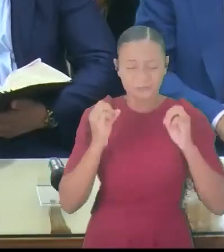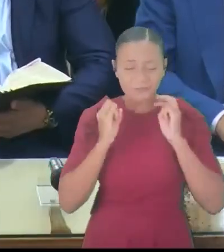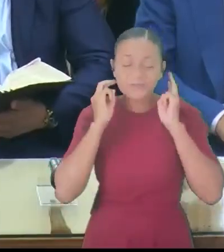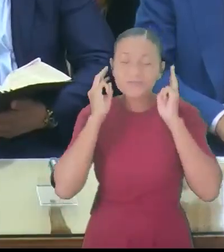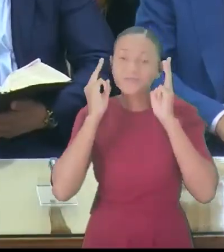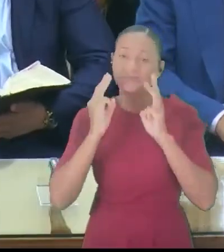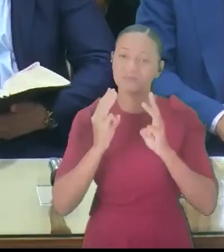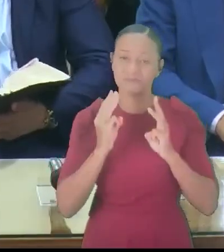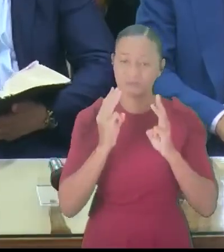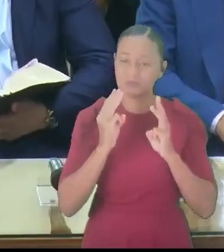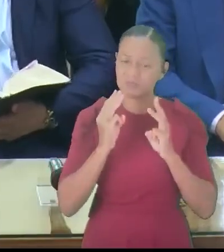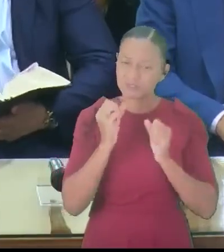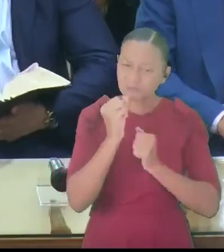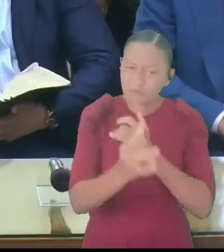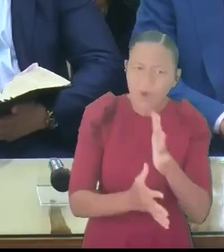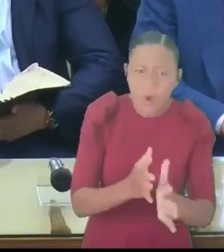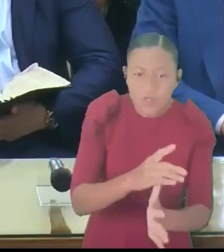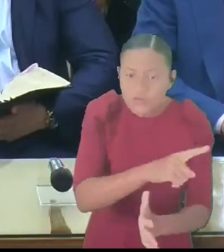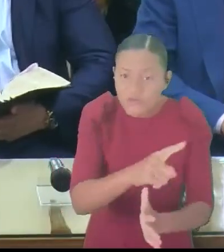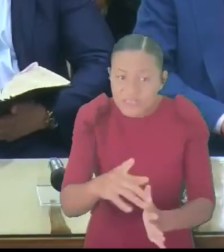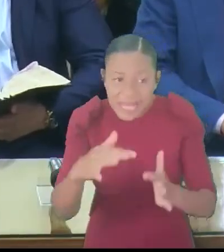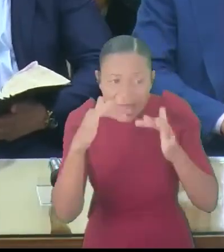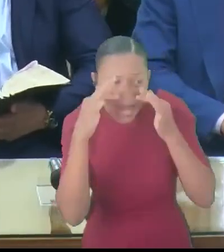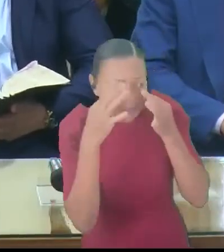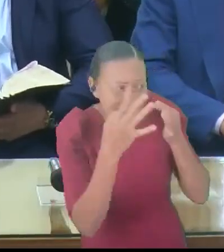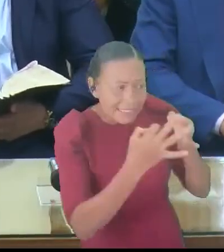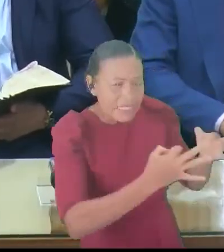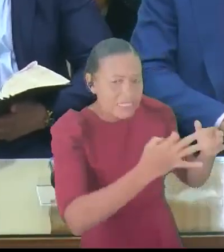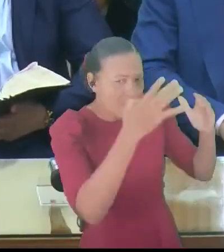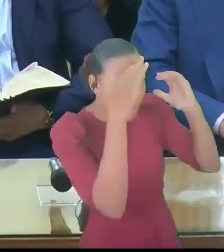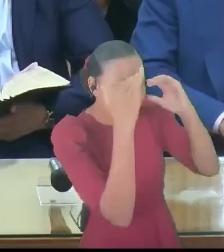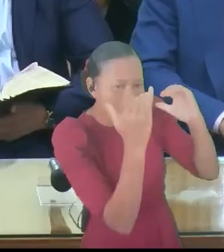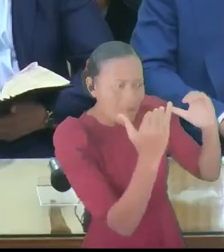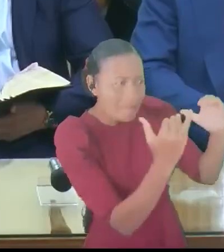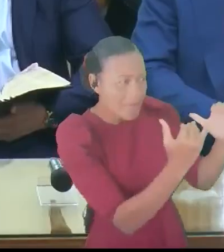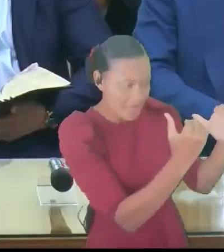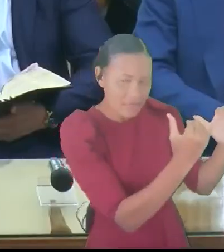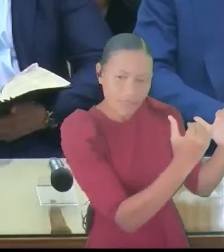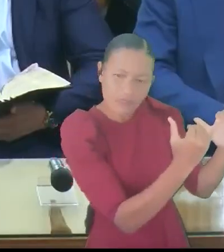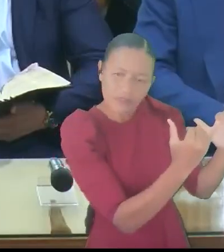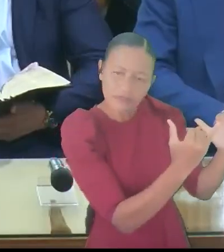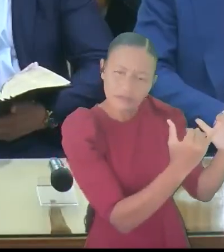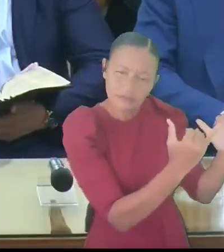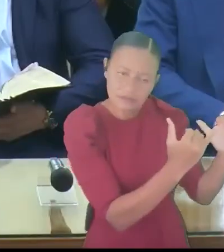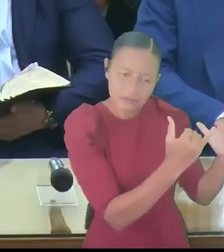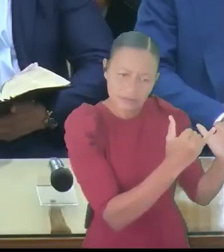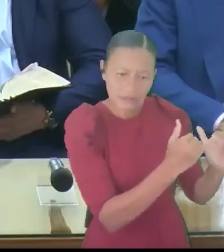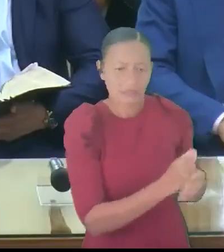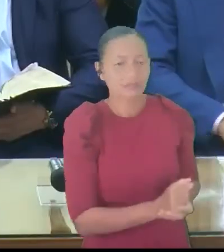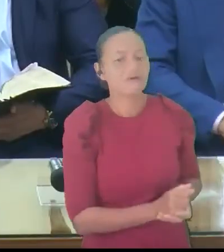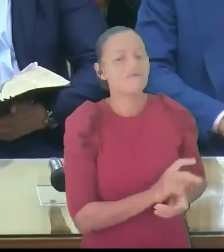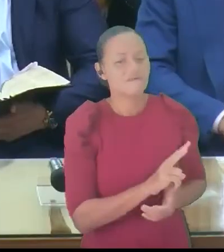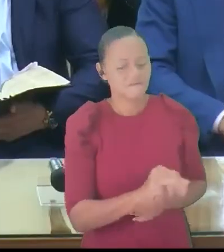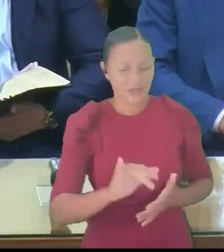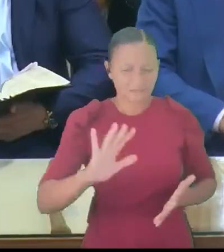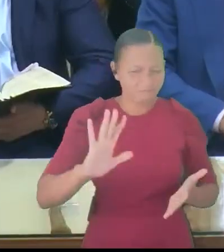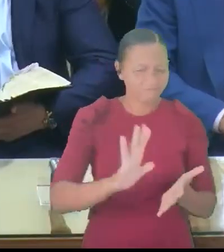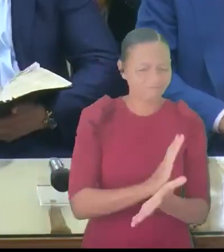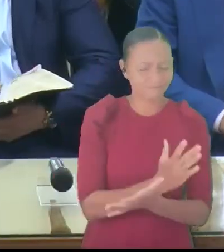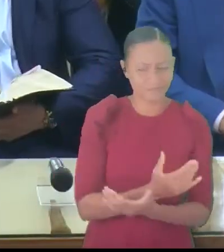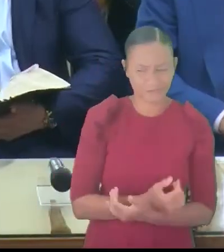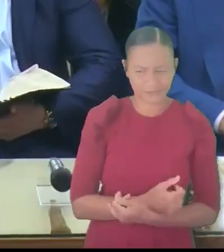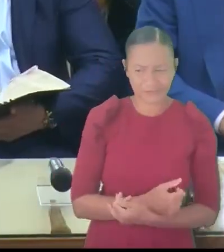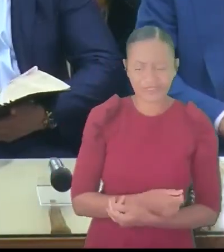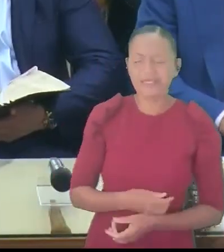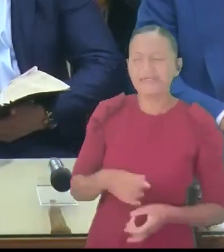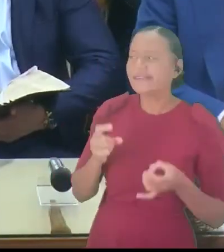não ouvir esse profeta que vem, quem não ouvir esse profeta, será o quê, meus irmãos? Exterminado. E quem rejeita Jesus